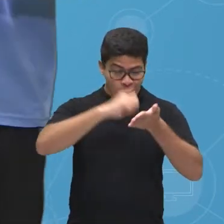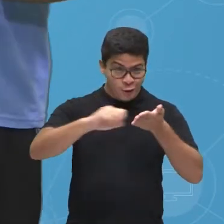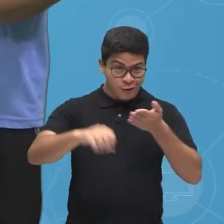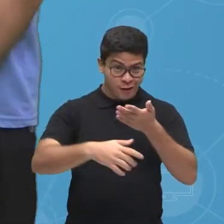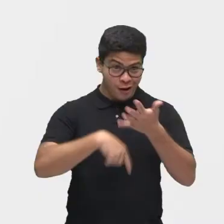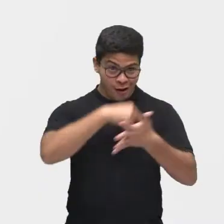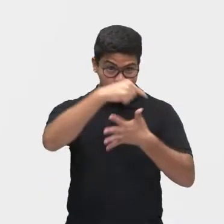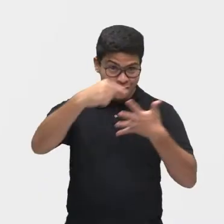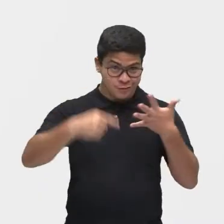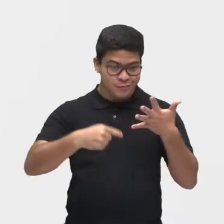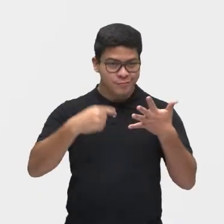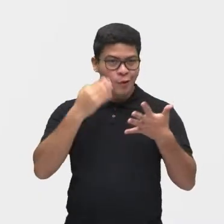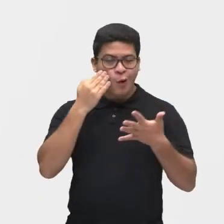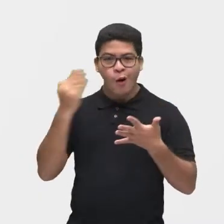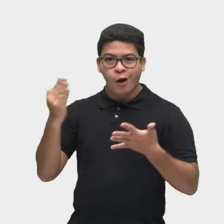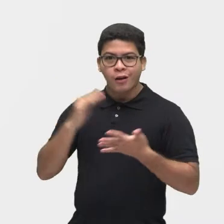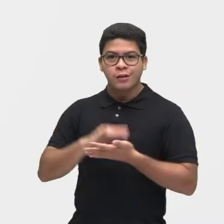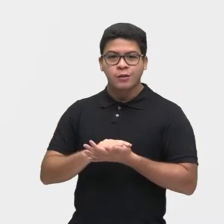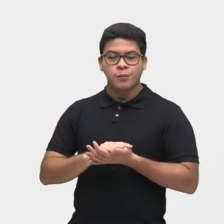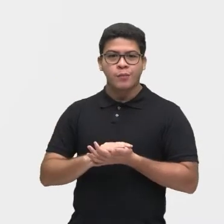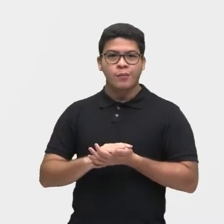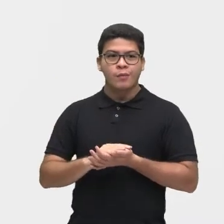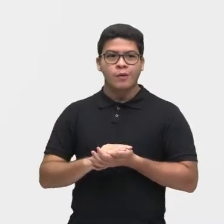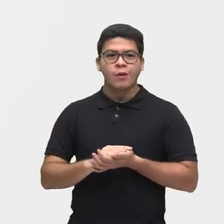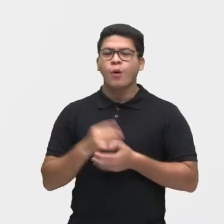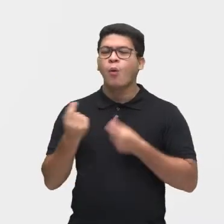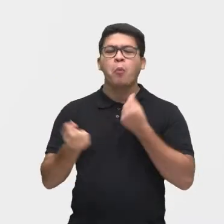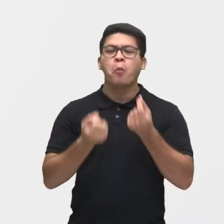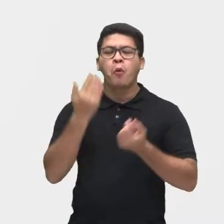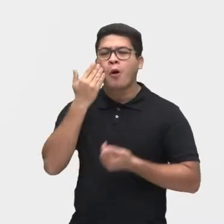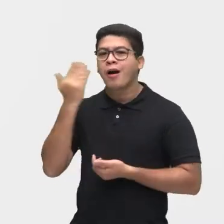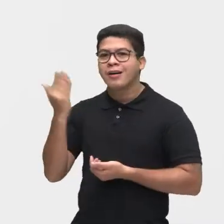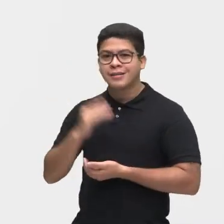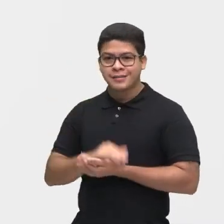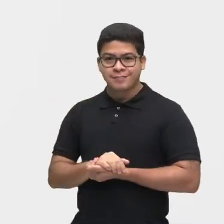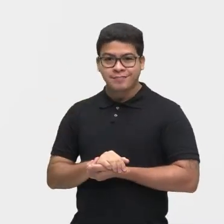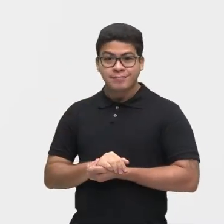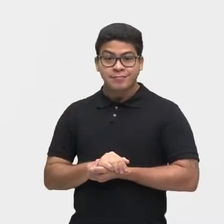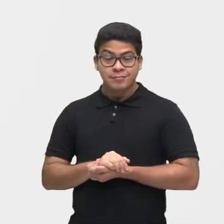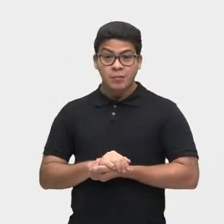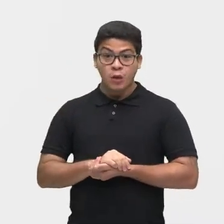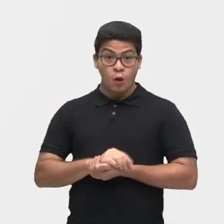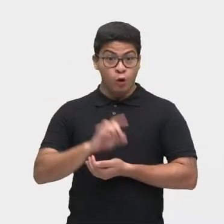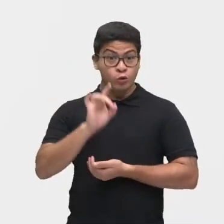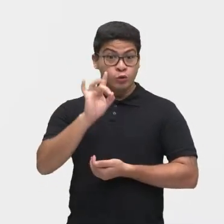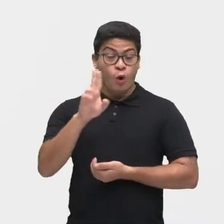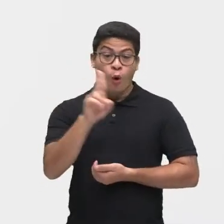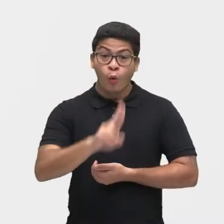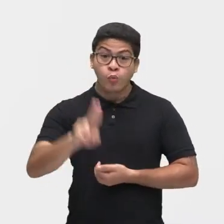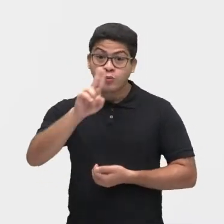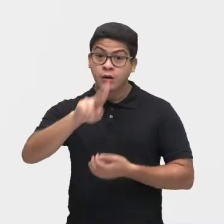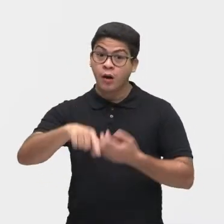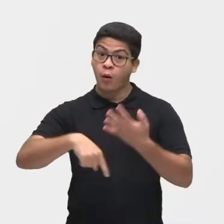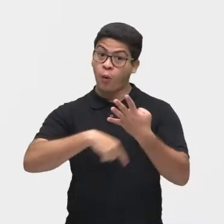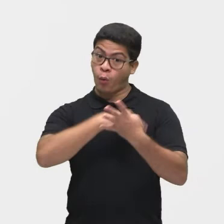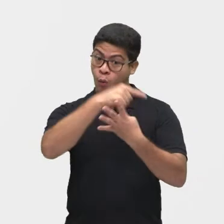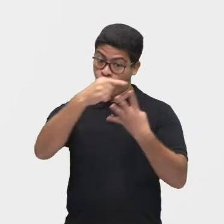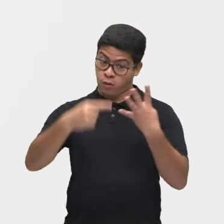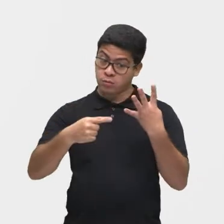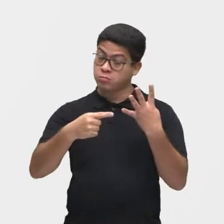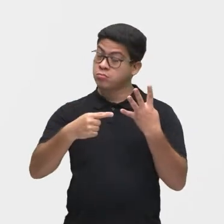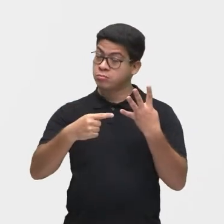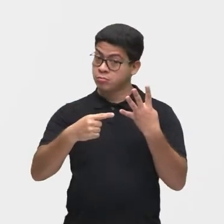em relação aí, ó, à ginástica. Tá aí, ó. São usados apenas quatro aparelhos, né?